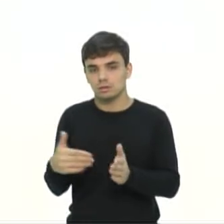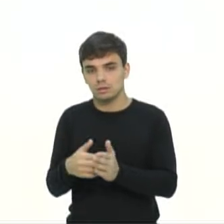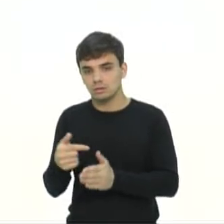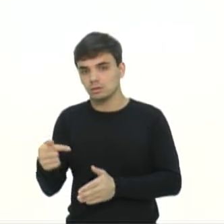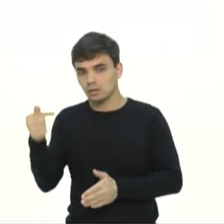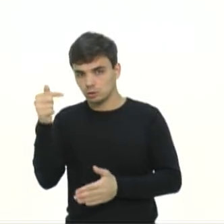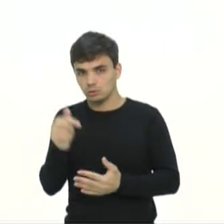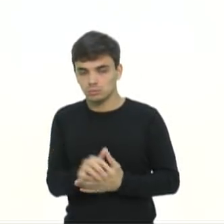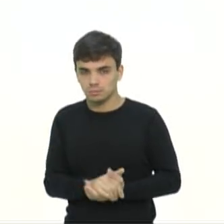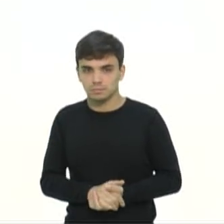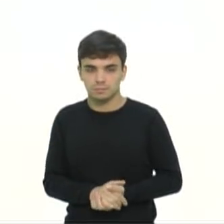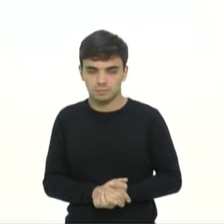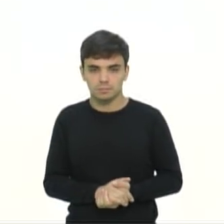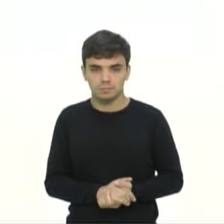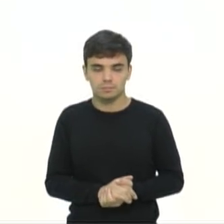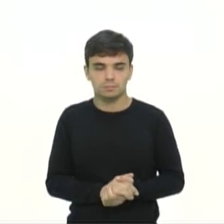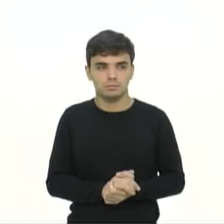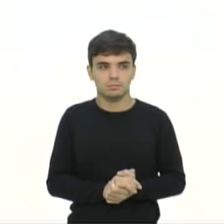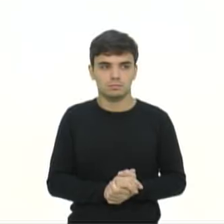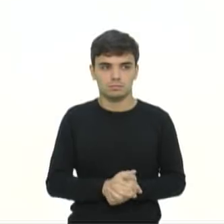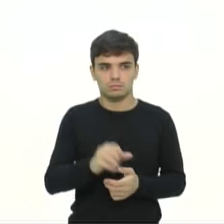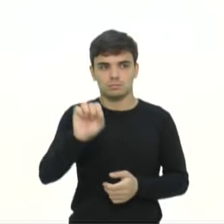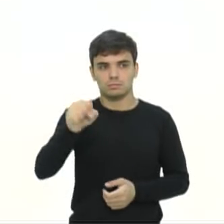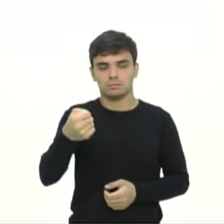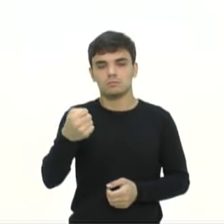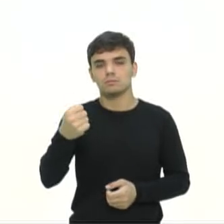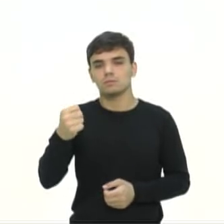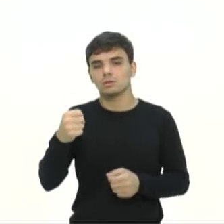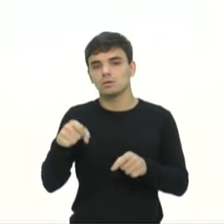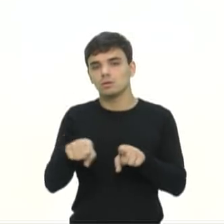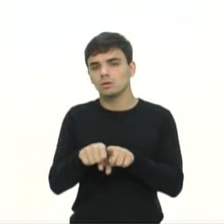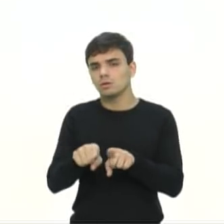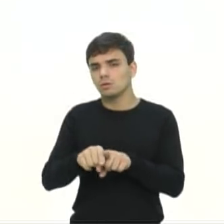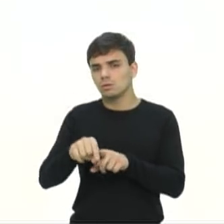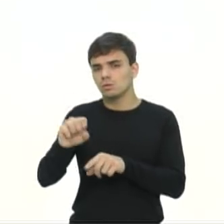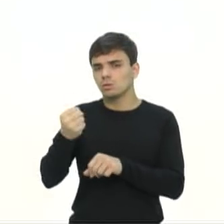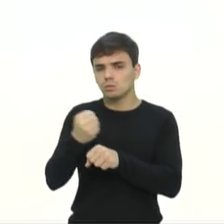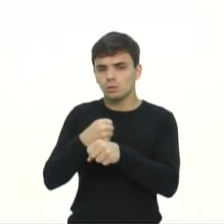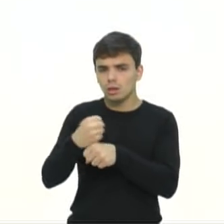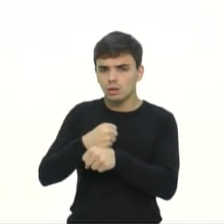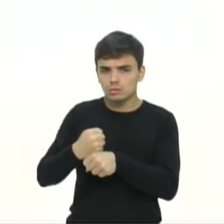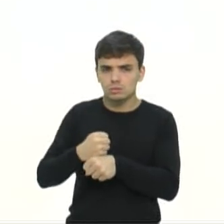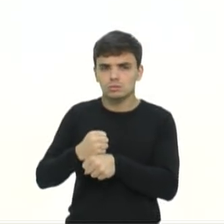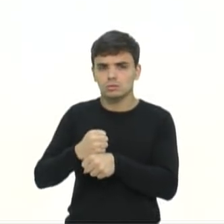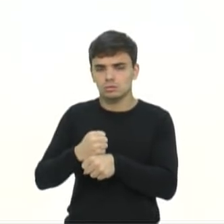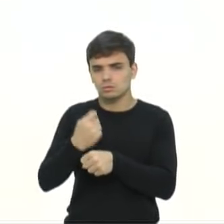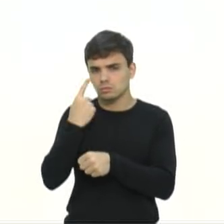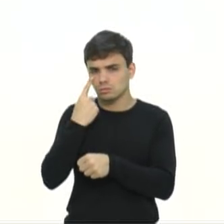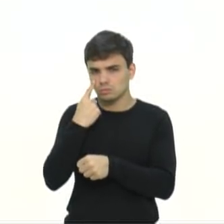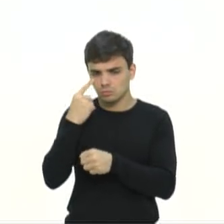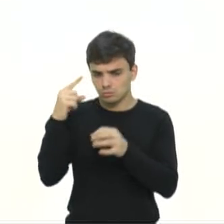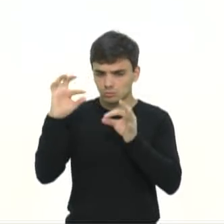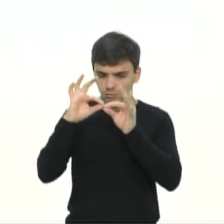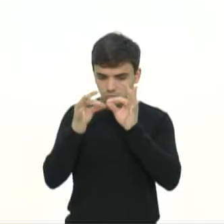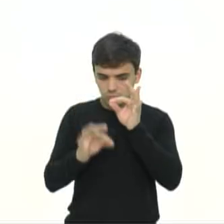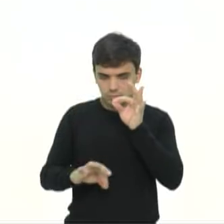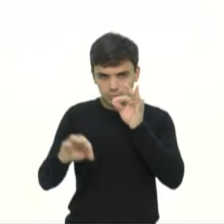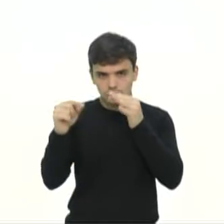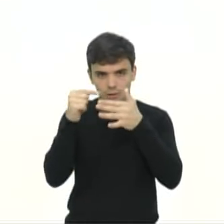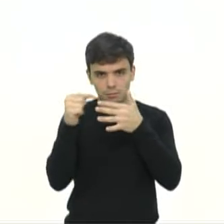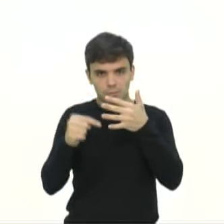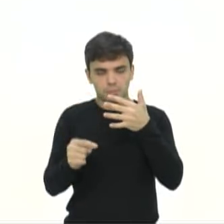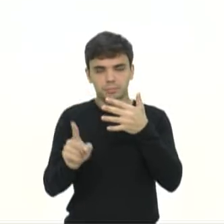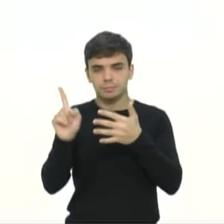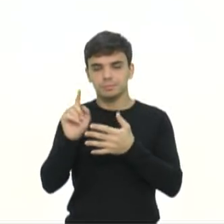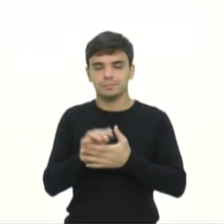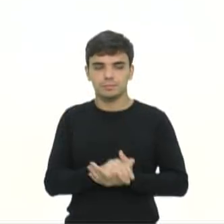sexto Dan, que é a coral, vermelha e branca, né? 8 anos, 7º Dan, faixa coral, 8º Dan, coral também, 9º Dan, a vermelha,